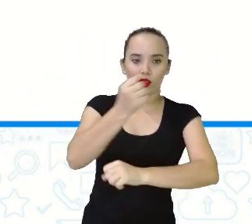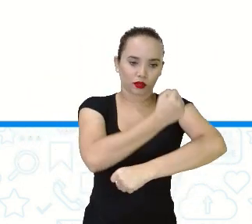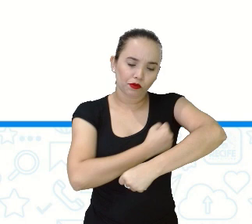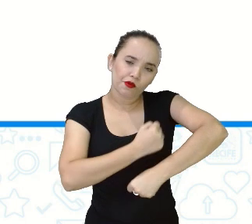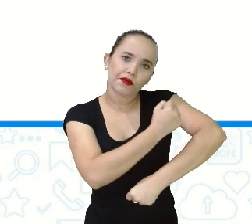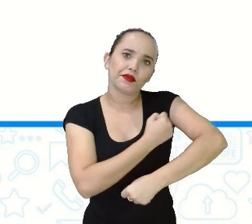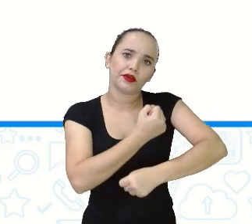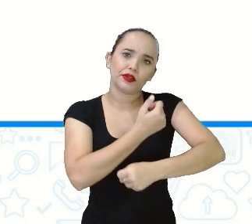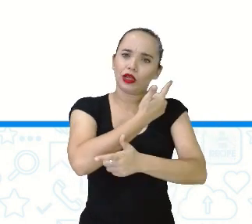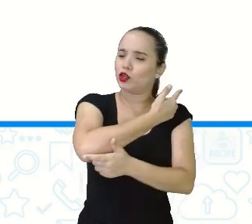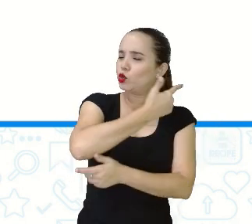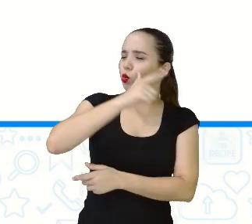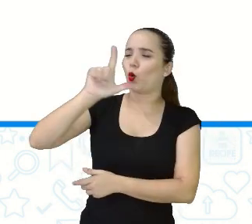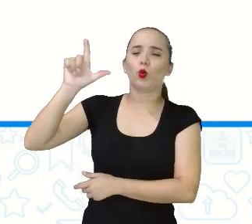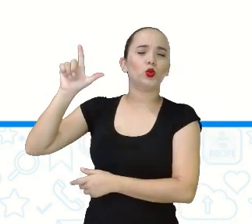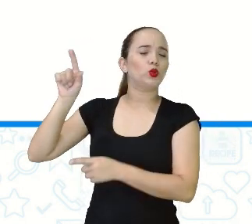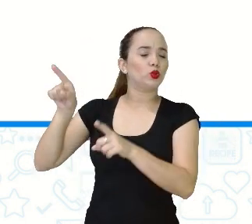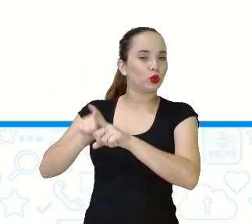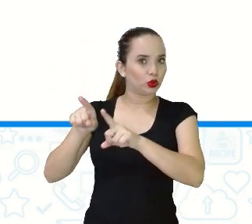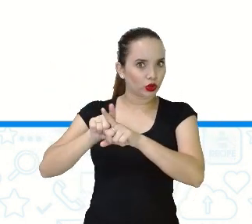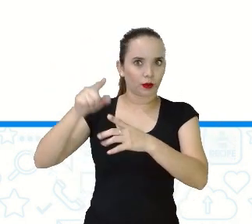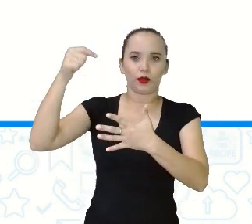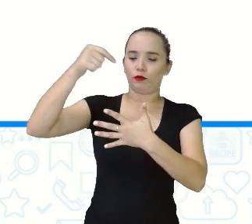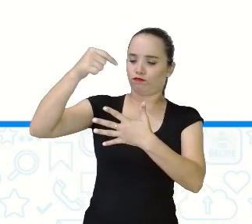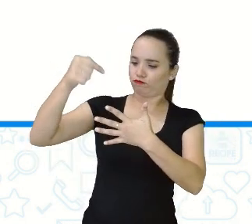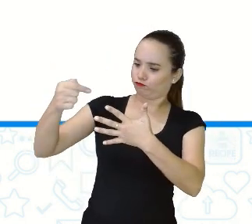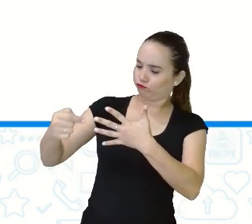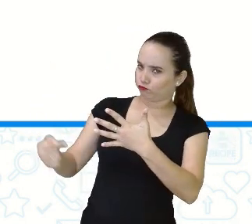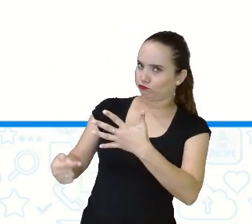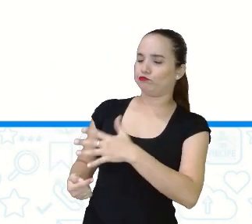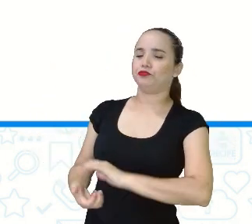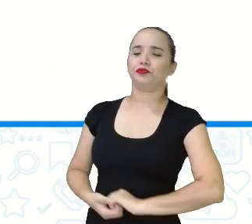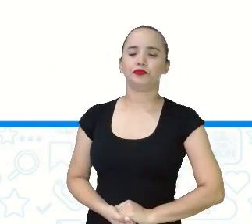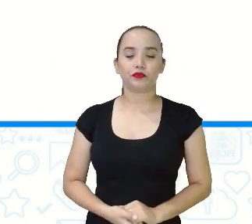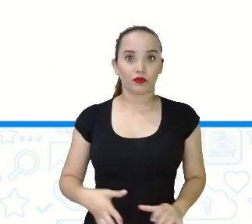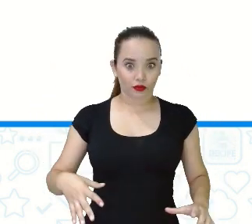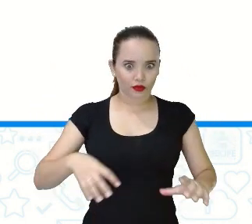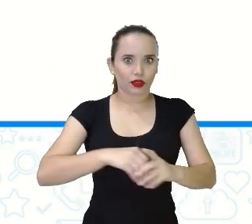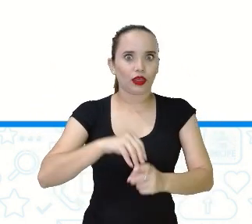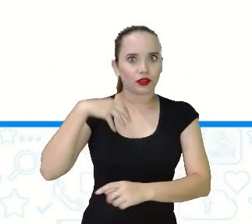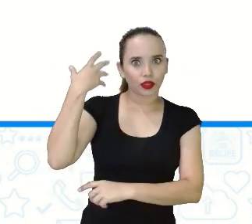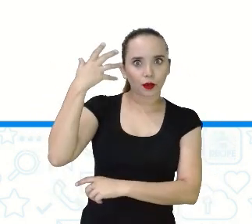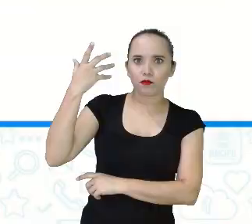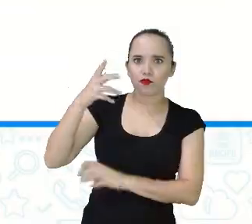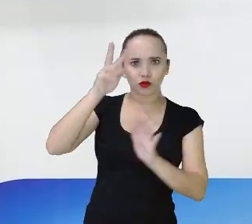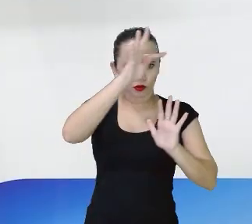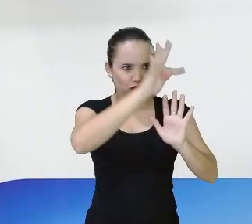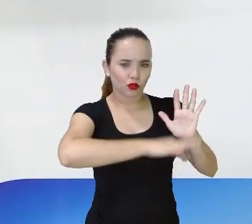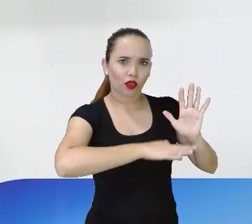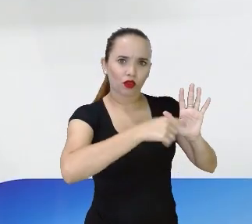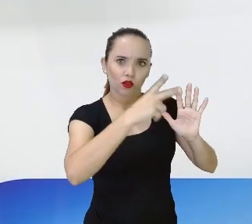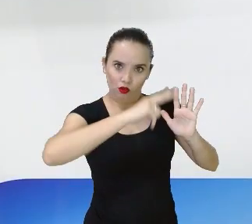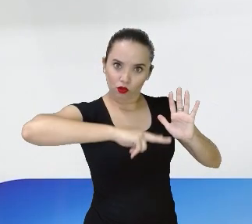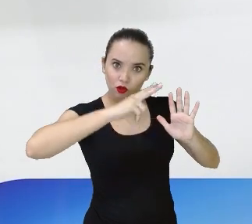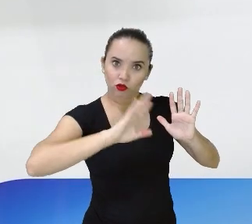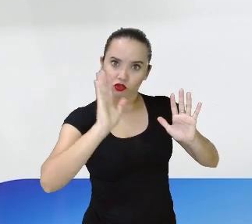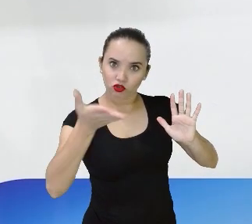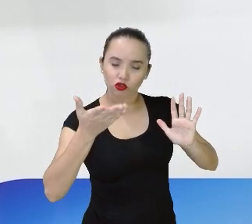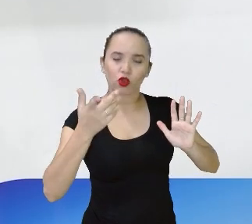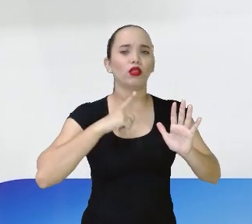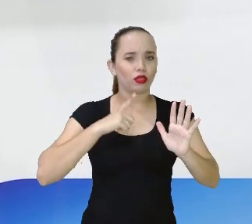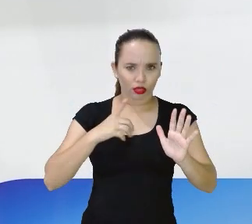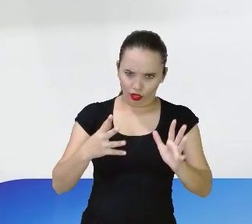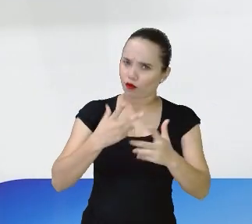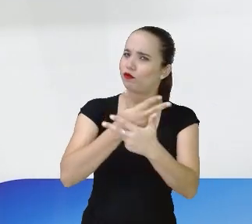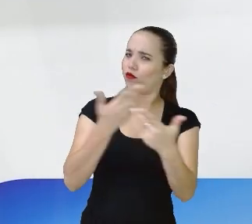outros. Veja que na música de Lenine, ele já traz vários exemplos disso aí que a gente falou, né? Ele fala de festas,